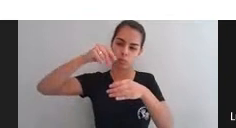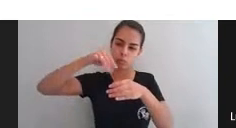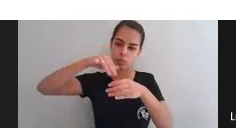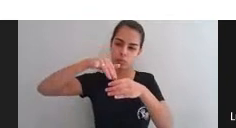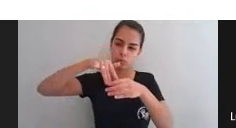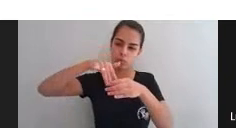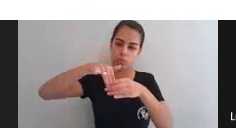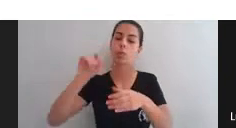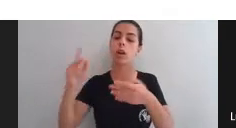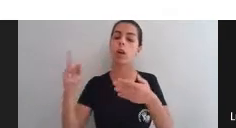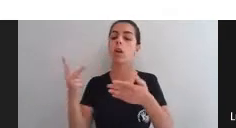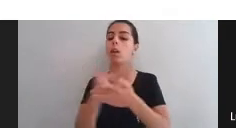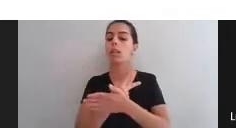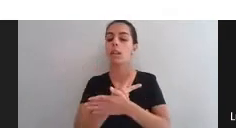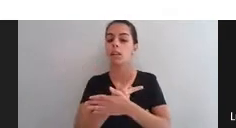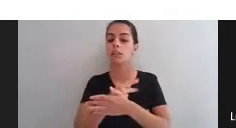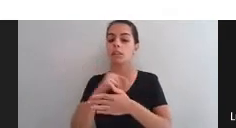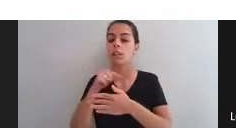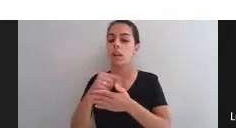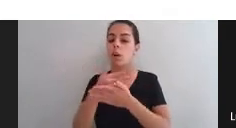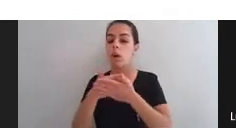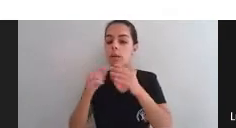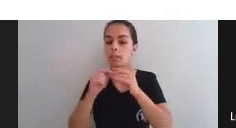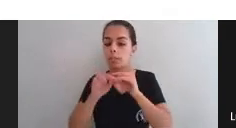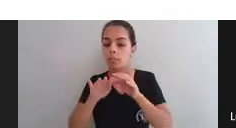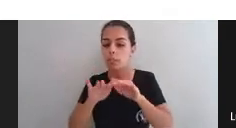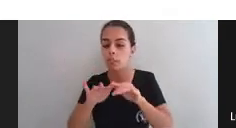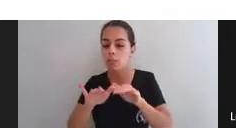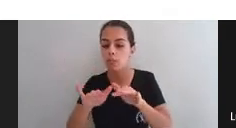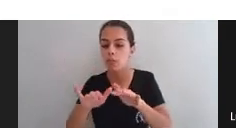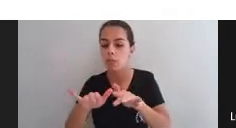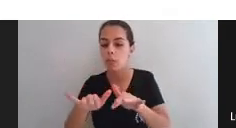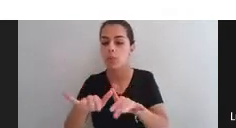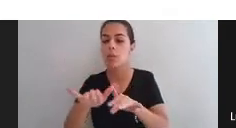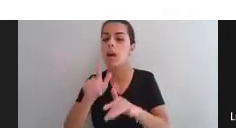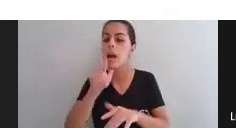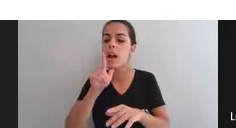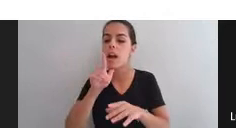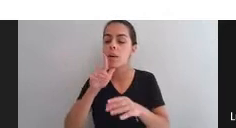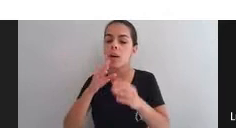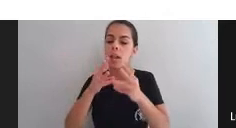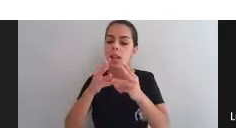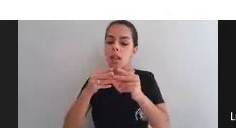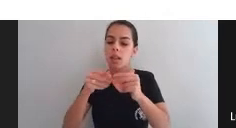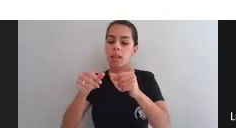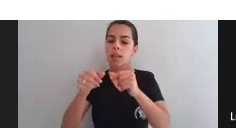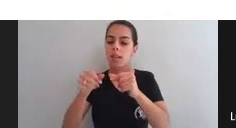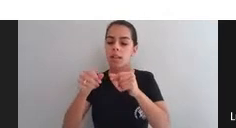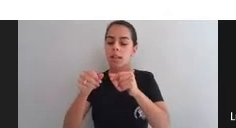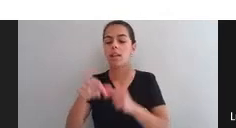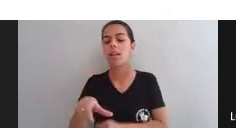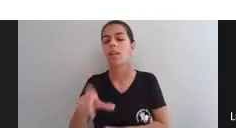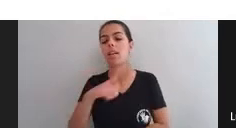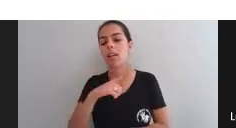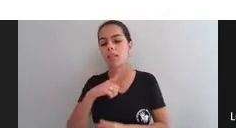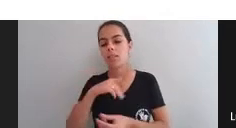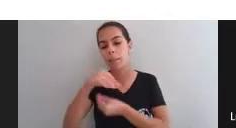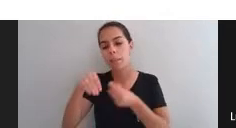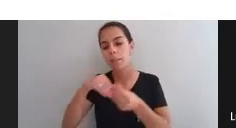que acontece? O suco começa a se diluir completamente na água e a gente vai ter uma